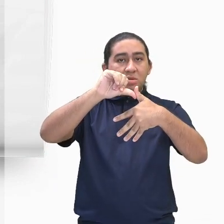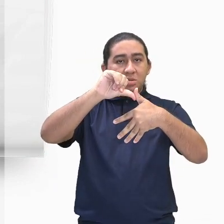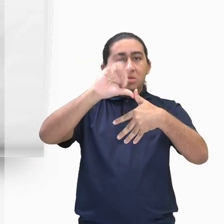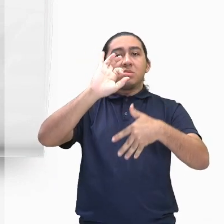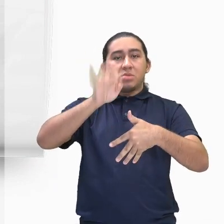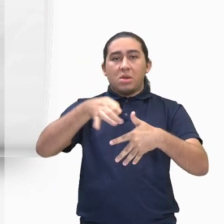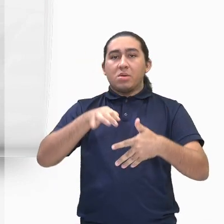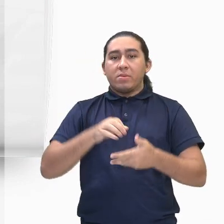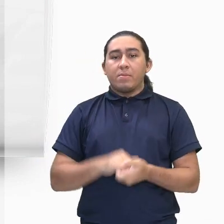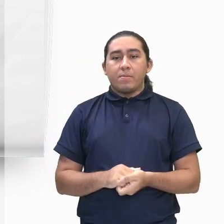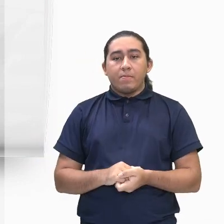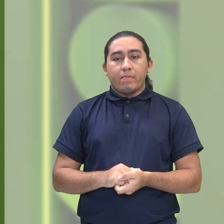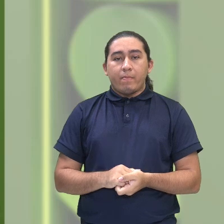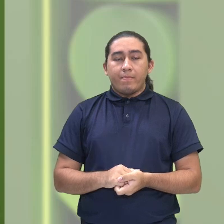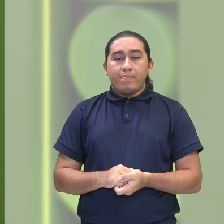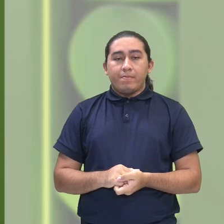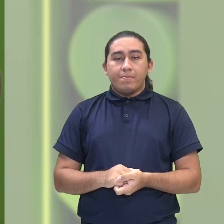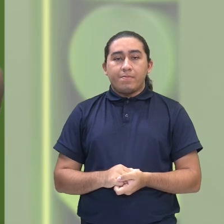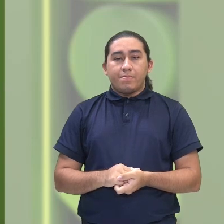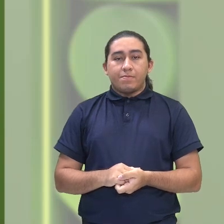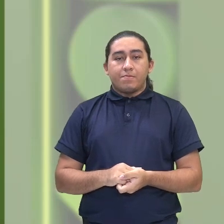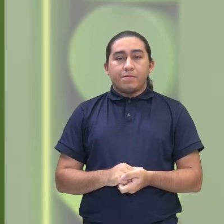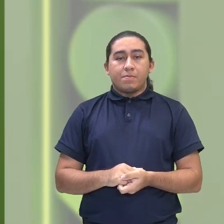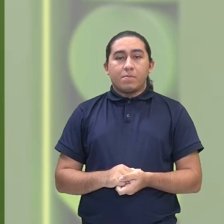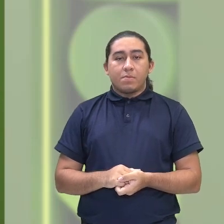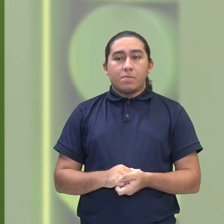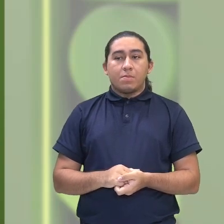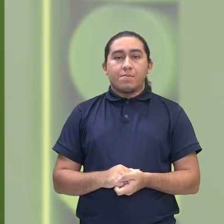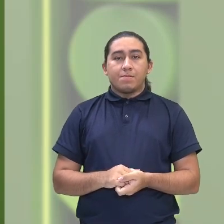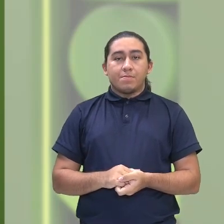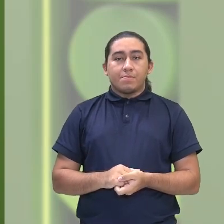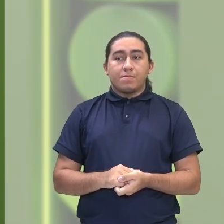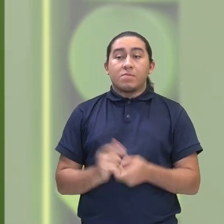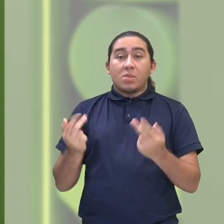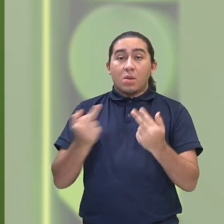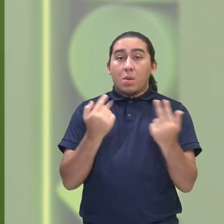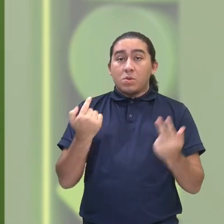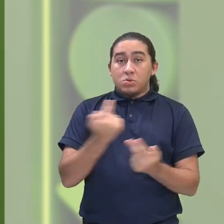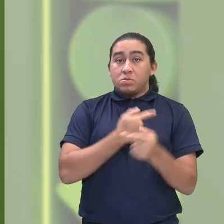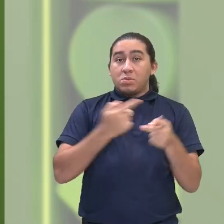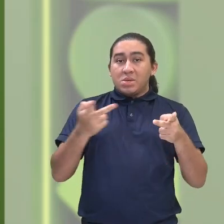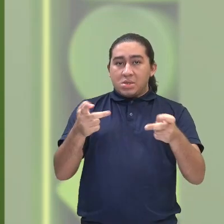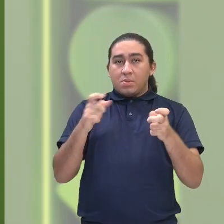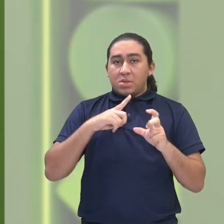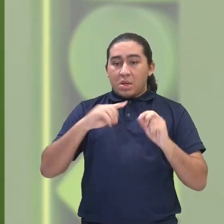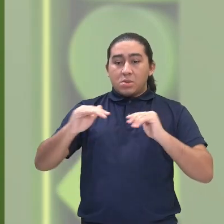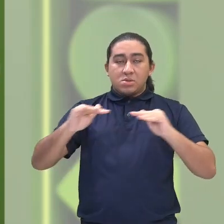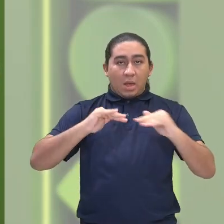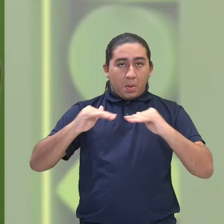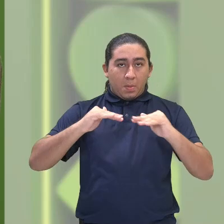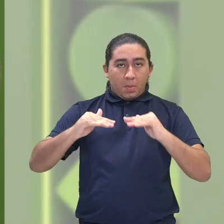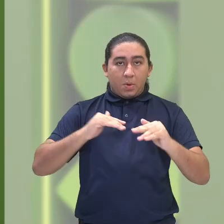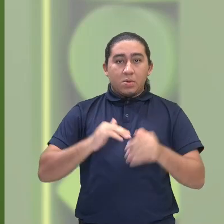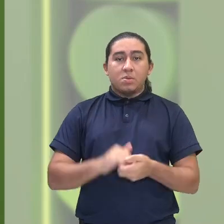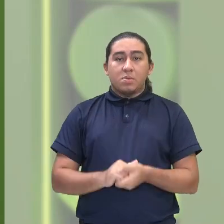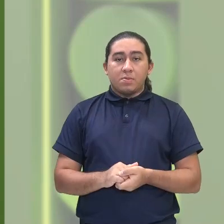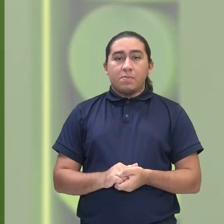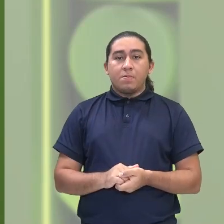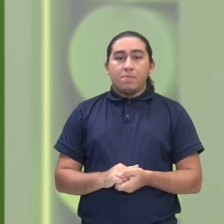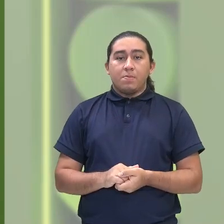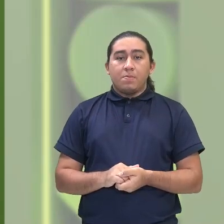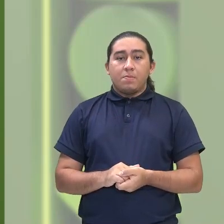certo? Nessa porção continental da litosfera, como a gente pôde observar, a gente tem os terremotos. Quando esses